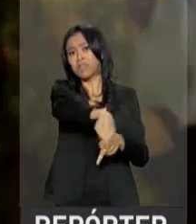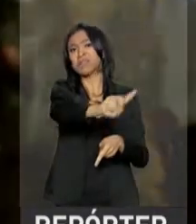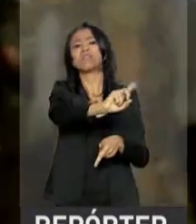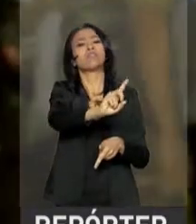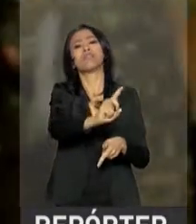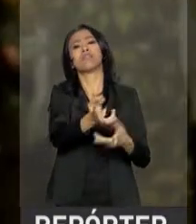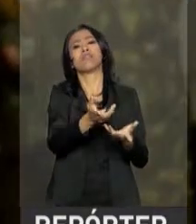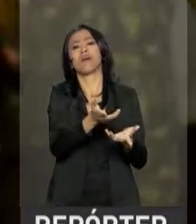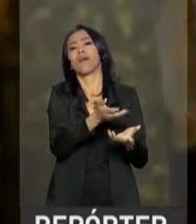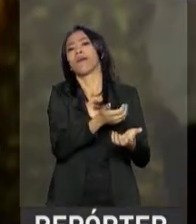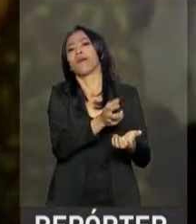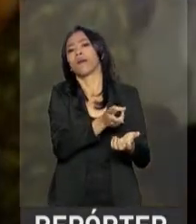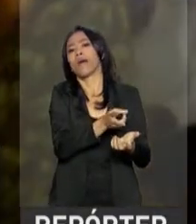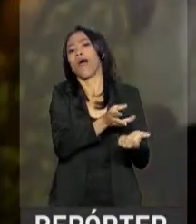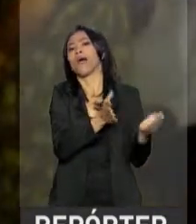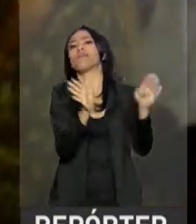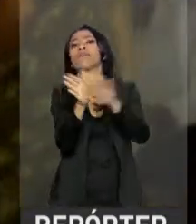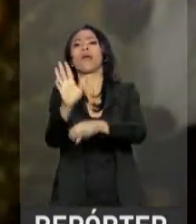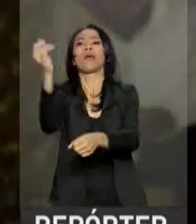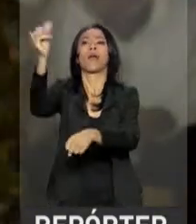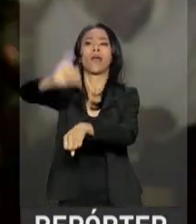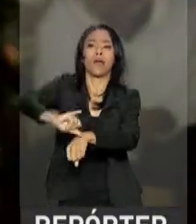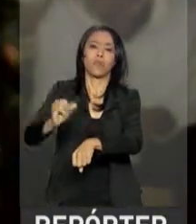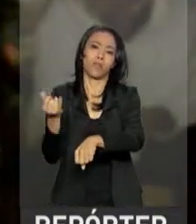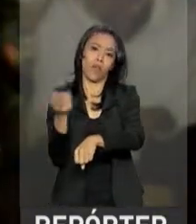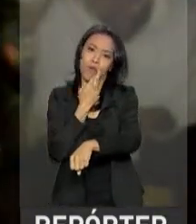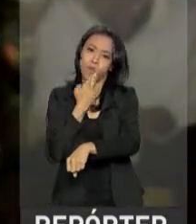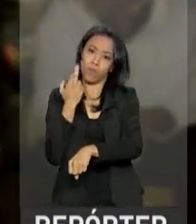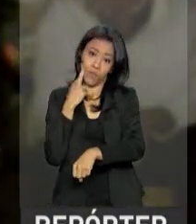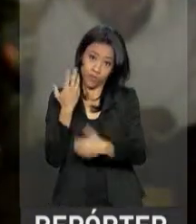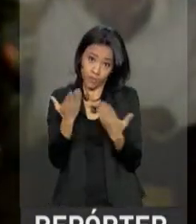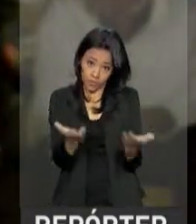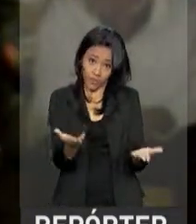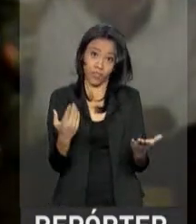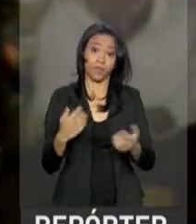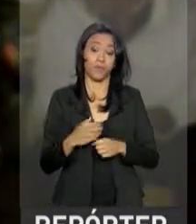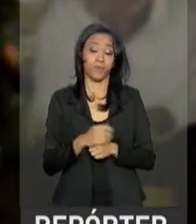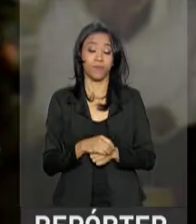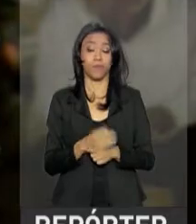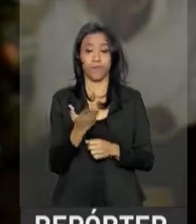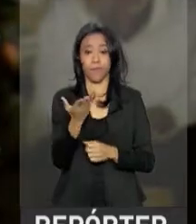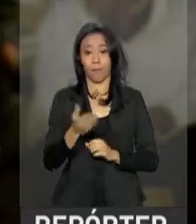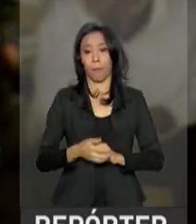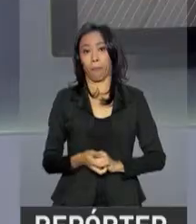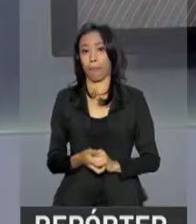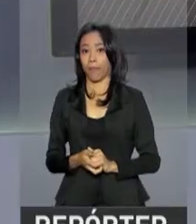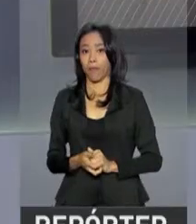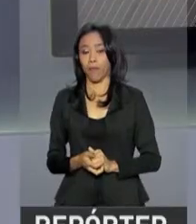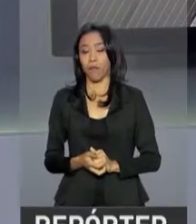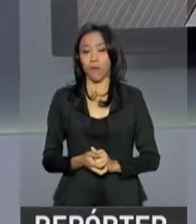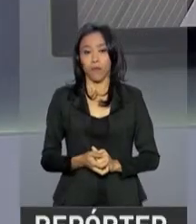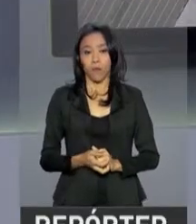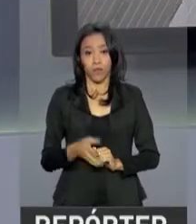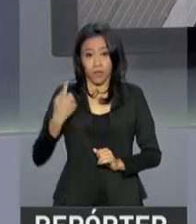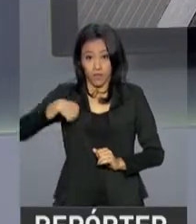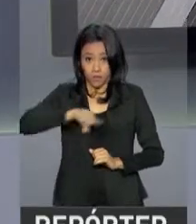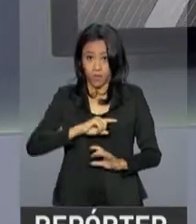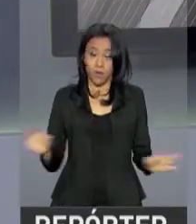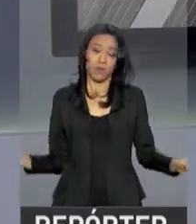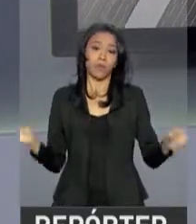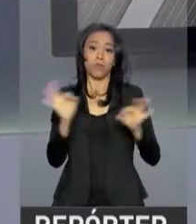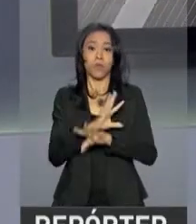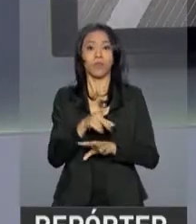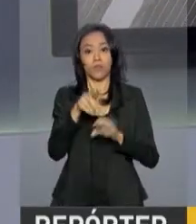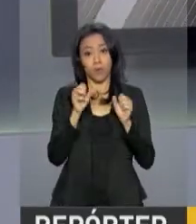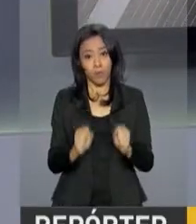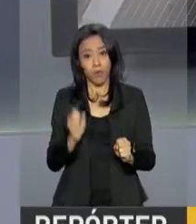tenho que seguir até a capital boa vista e pacaraíma em roraima márcia fernandes nós ficamos por aqui